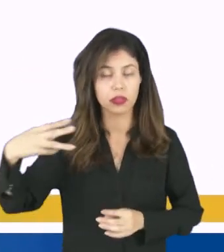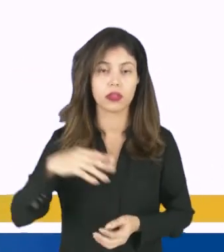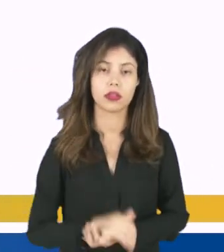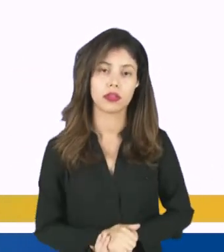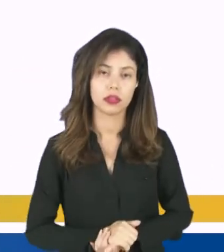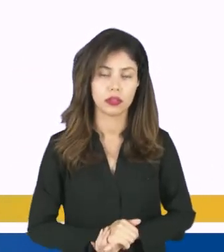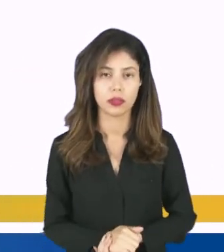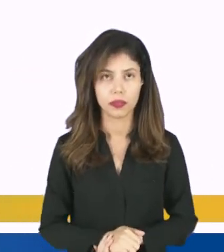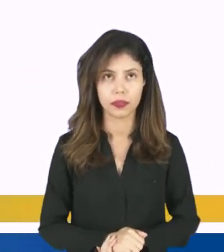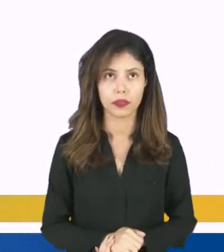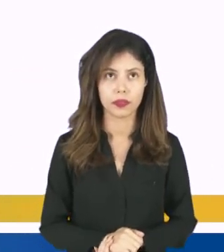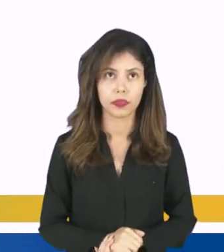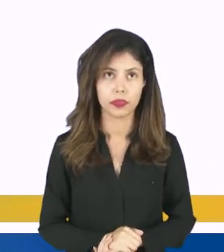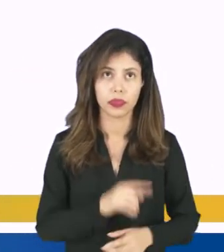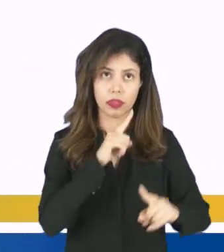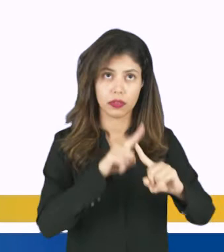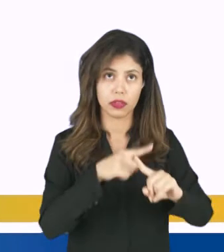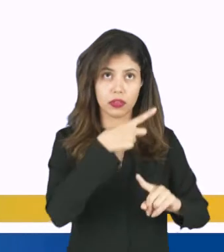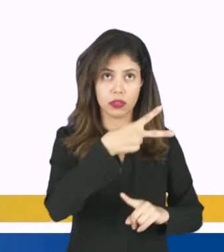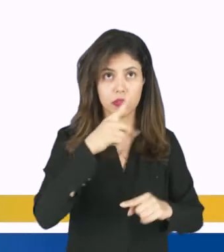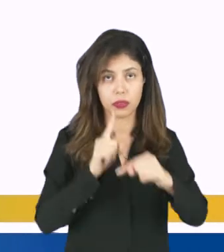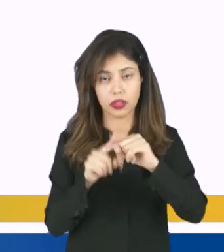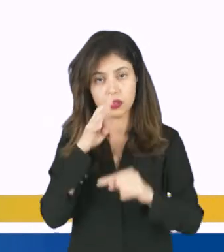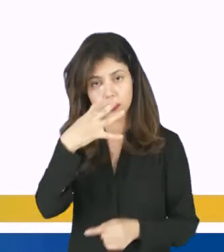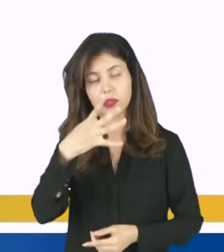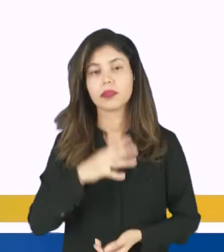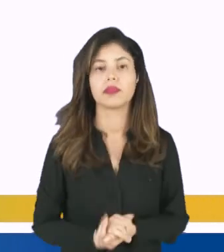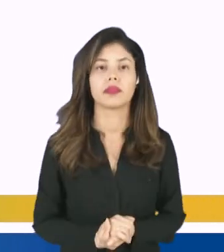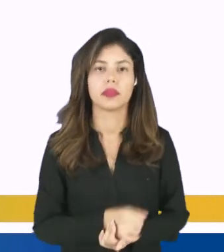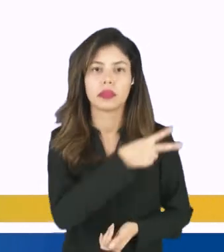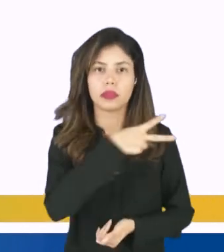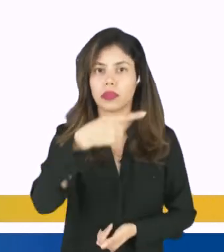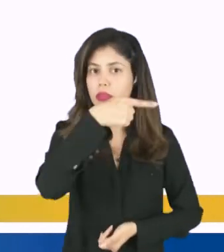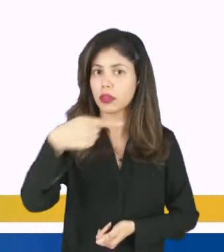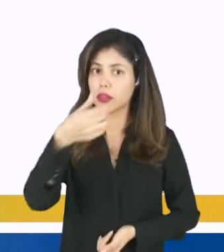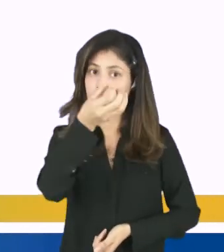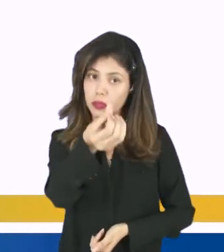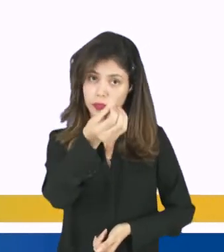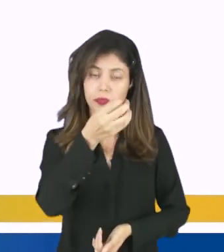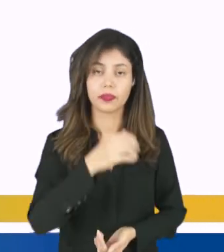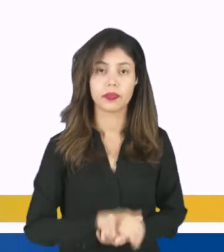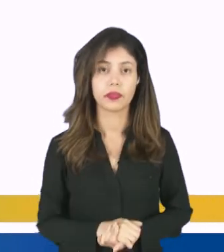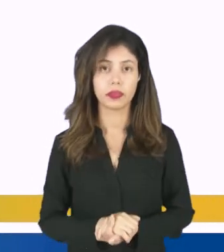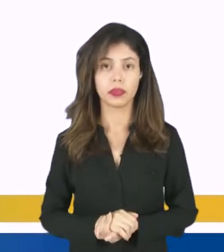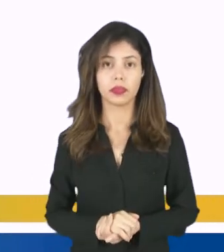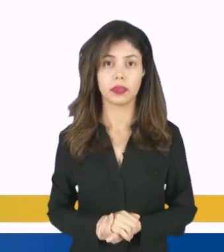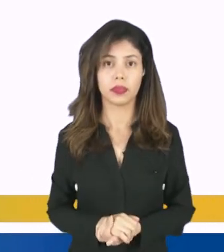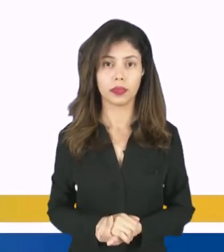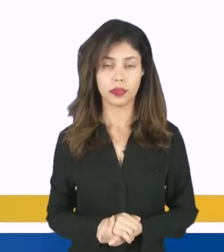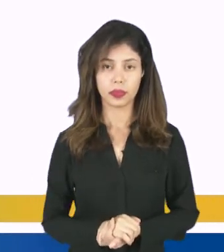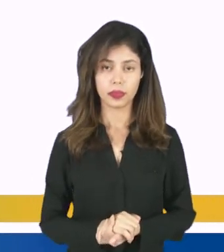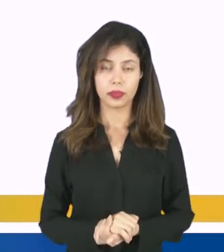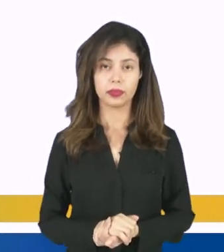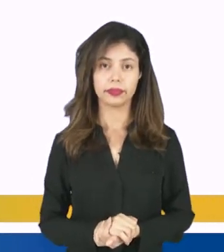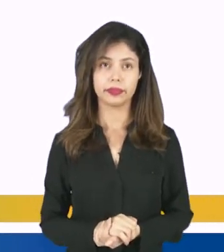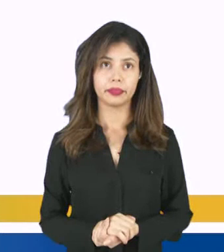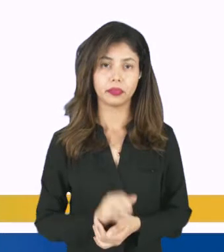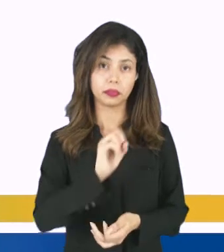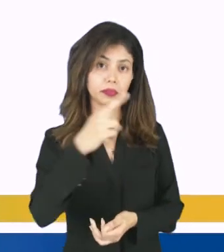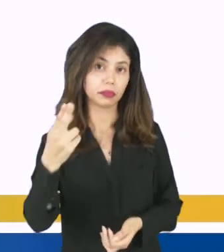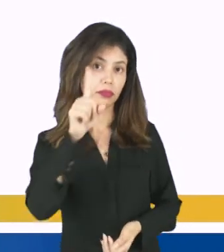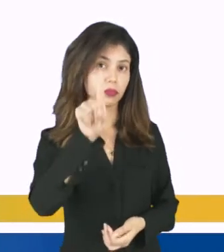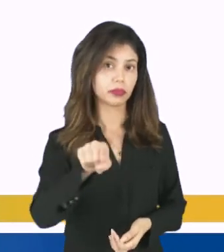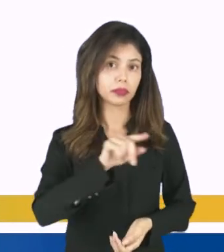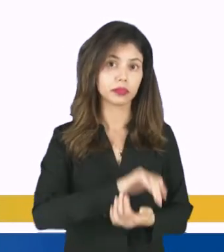mais 2x ao cubo, menos x ao quadrado, mais x mais 2. É divisível por x